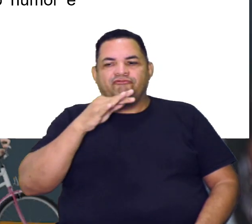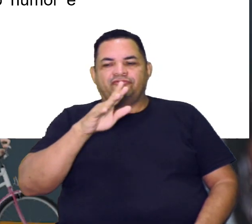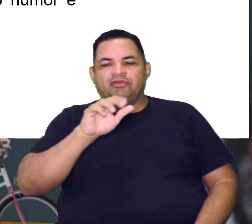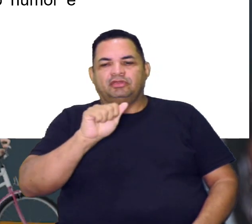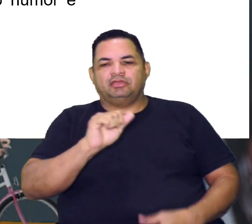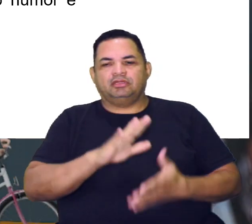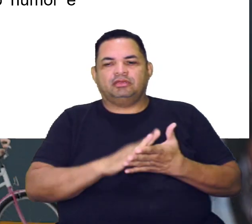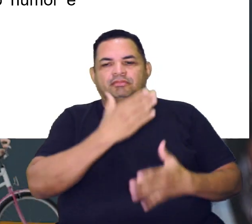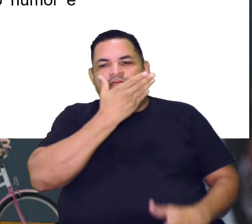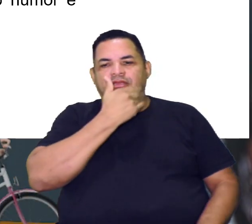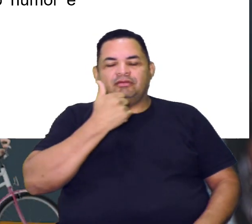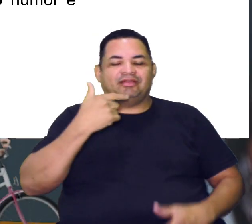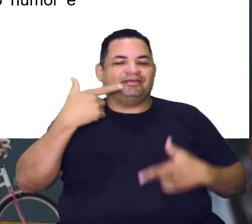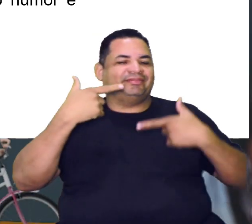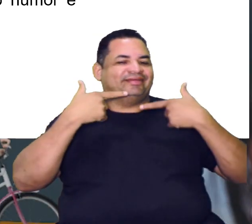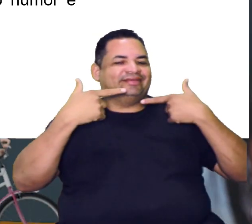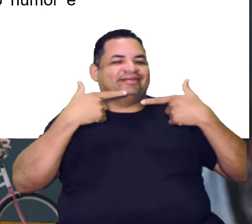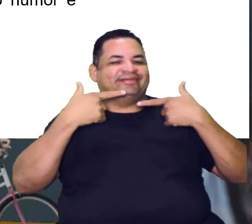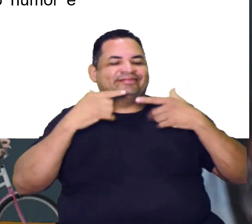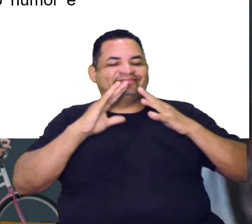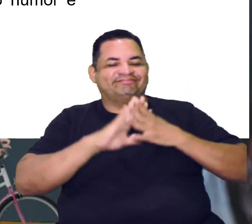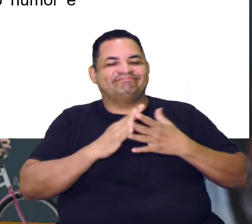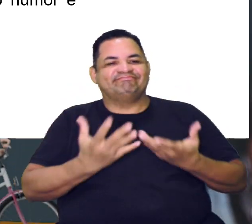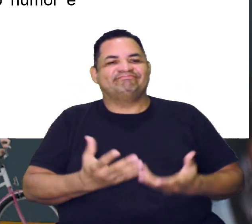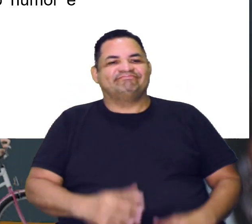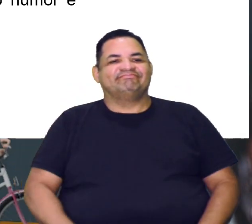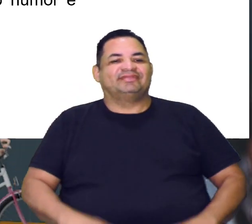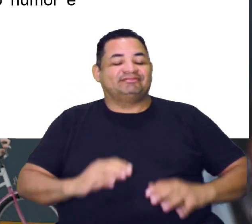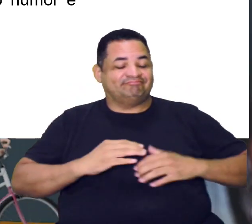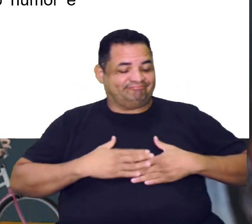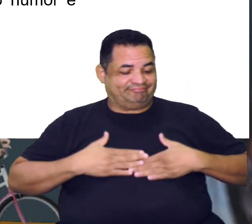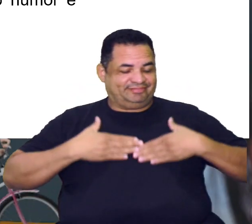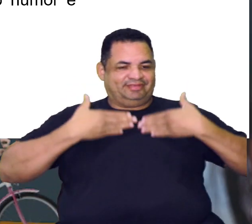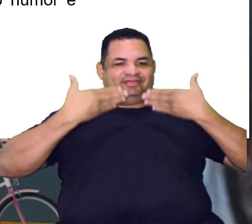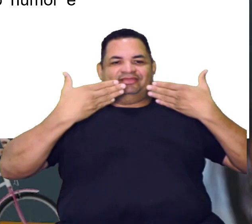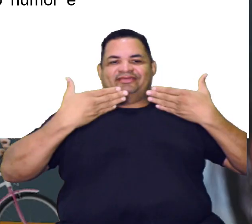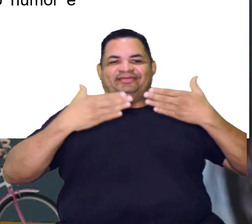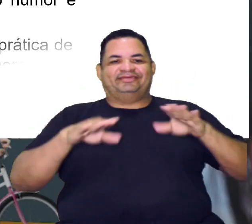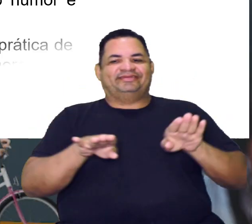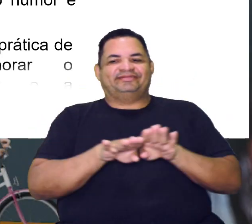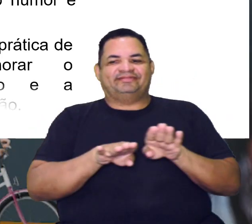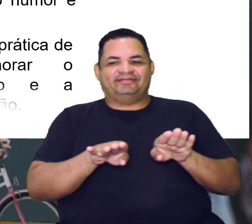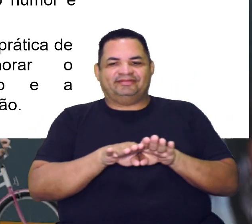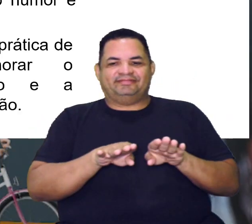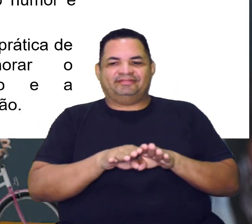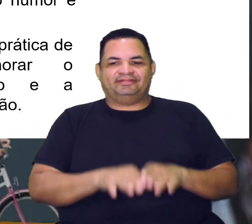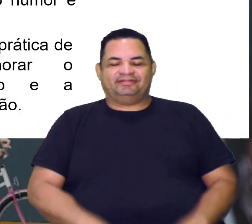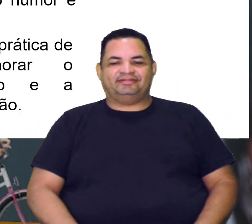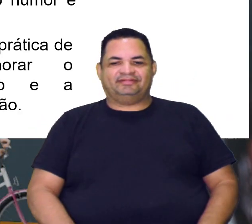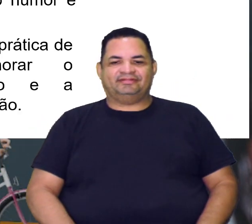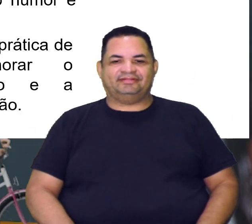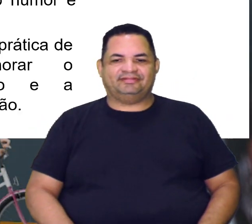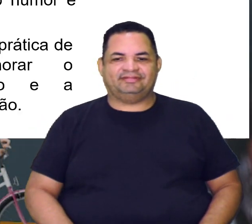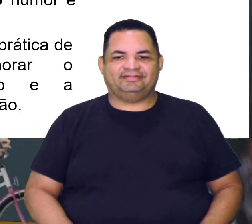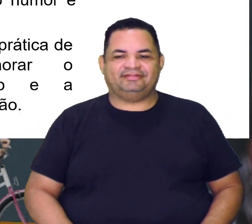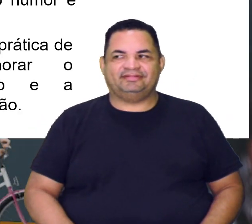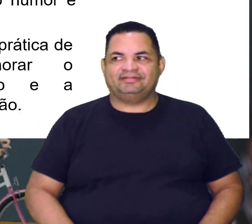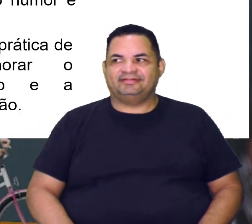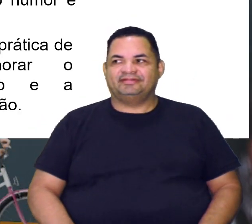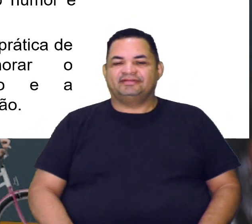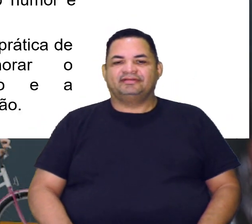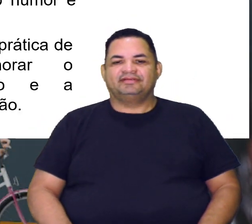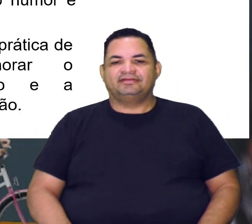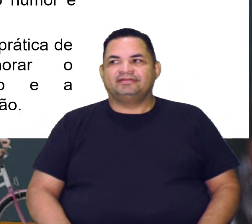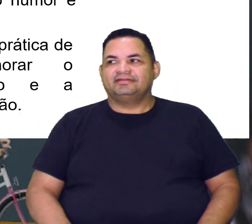aí o meu humor, que vão me trazer mais autoestima. Tudo isso conta, né, gente? Quem é que não gosta de se sentir